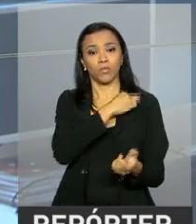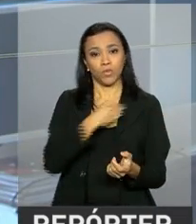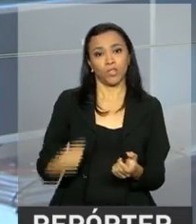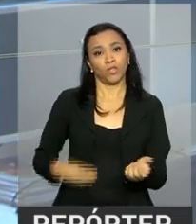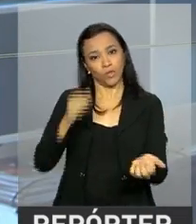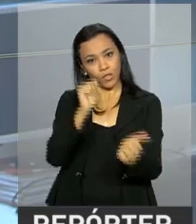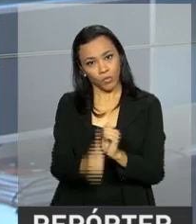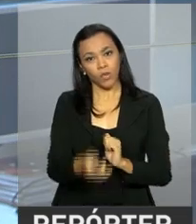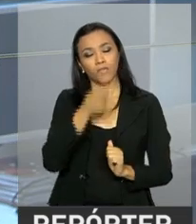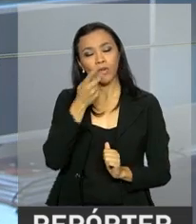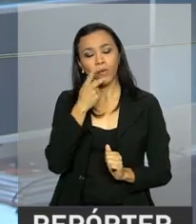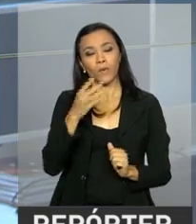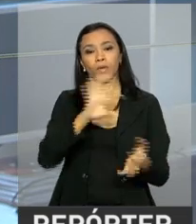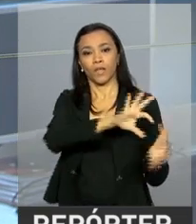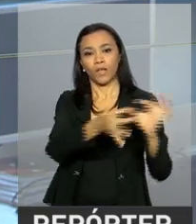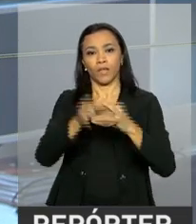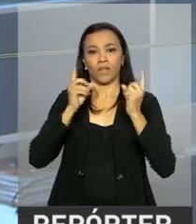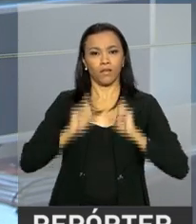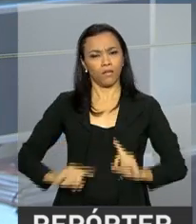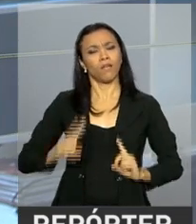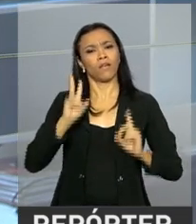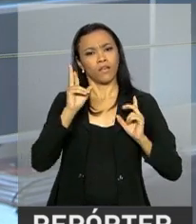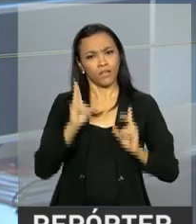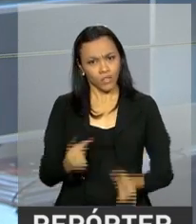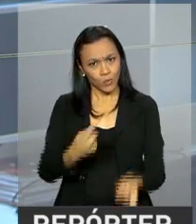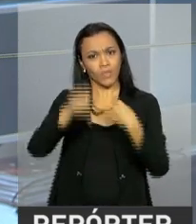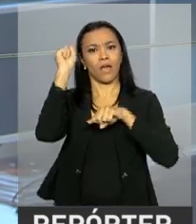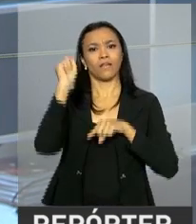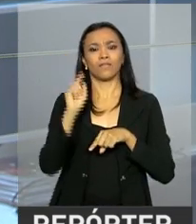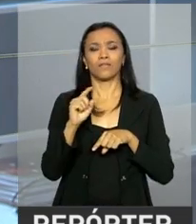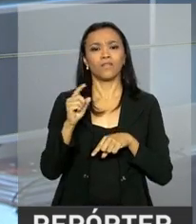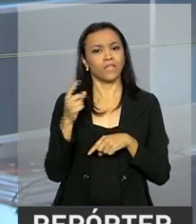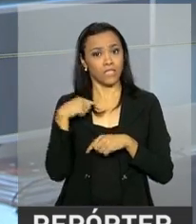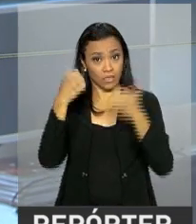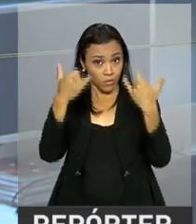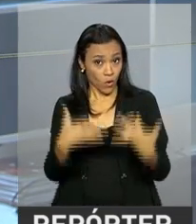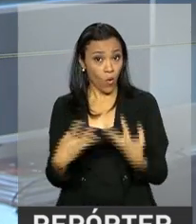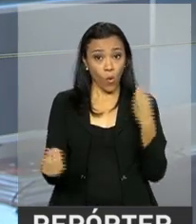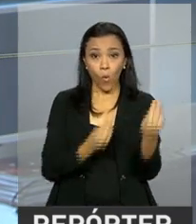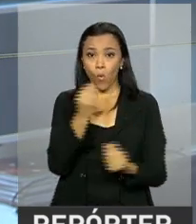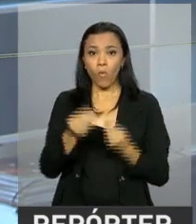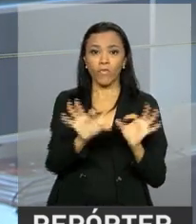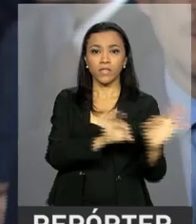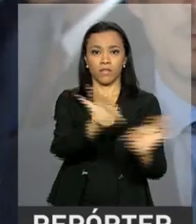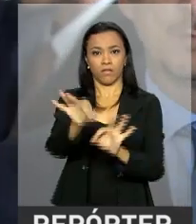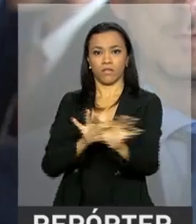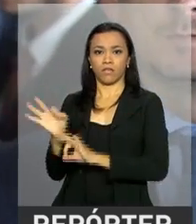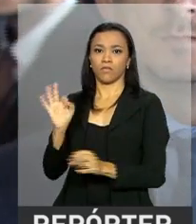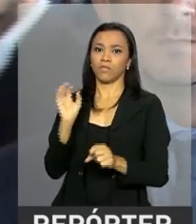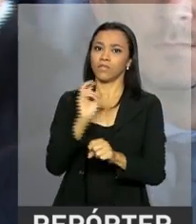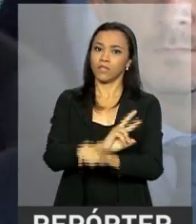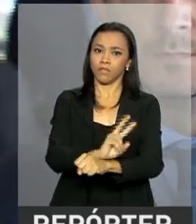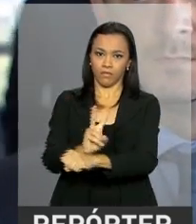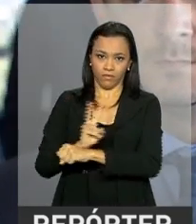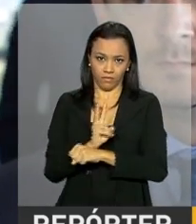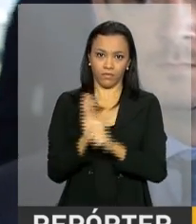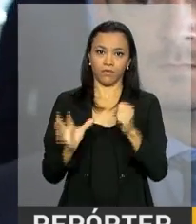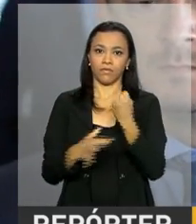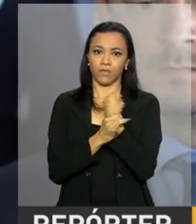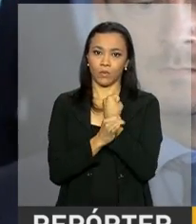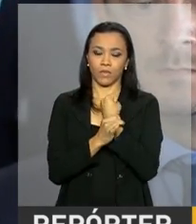disse que a paralimpíada será um sucesso e destacou o esquema de segurança exemplo